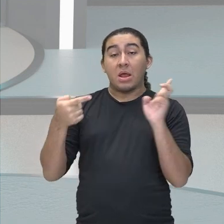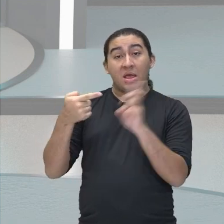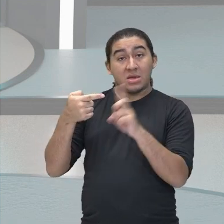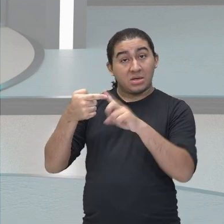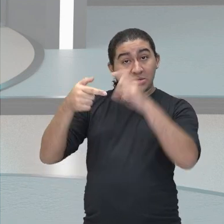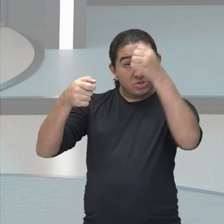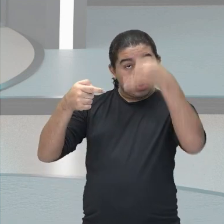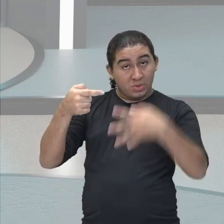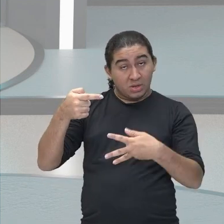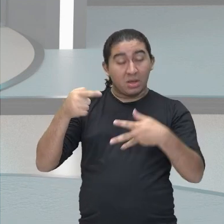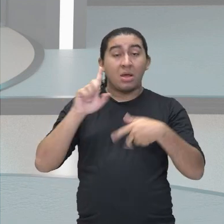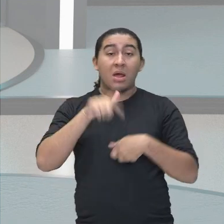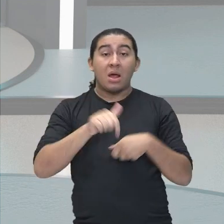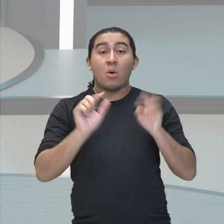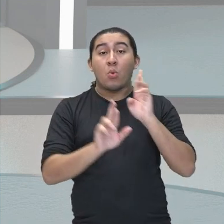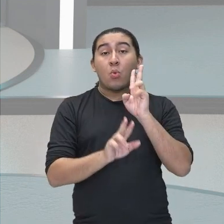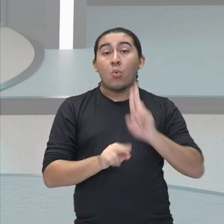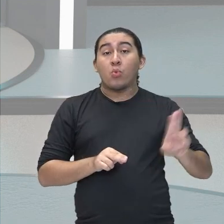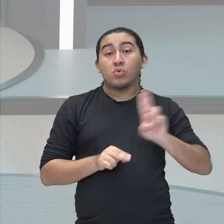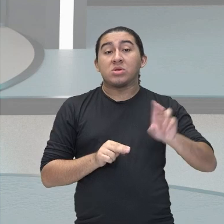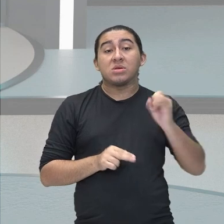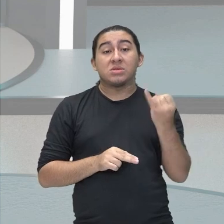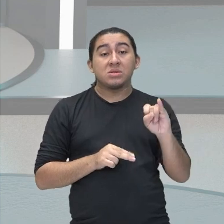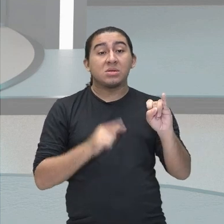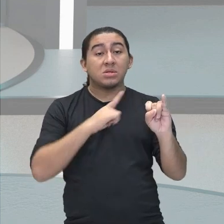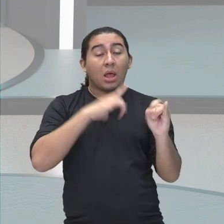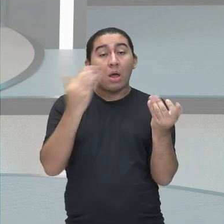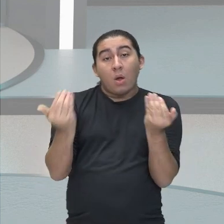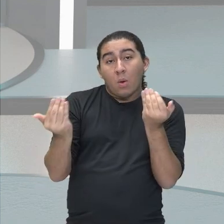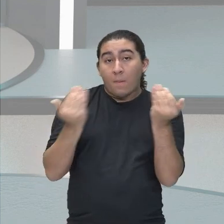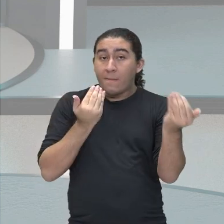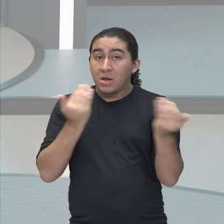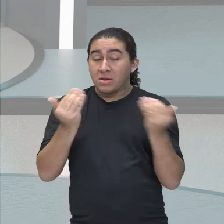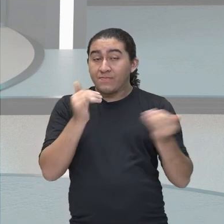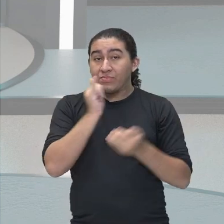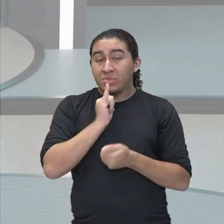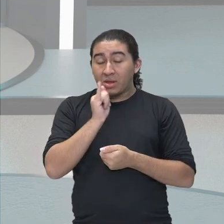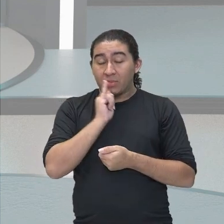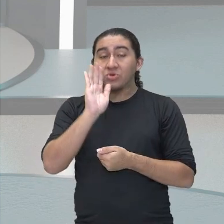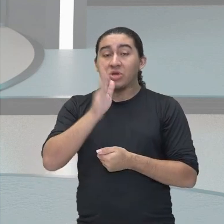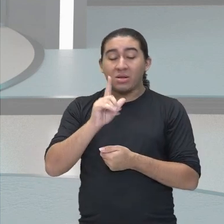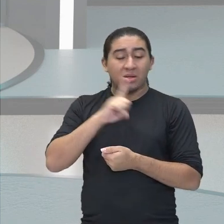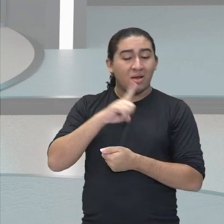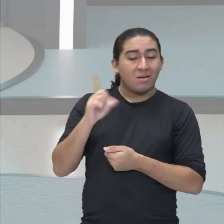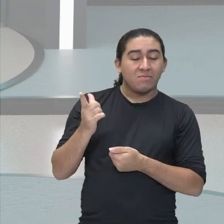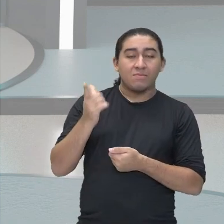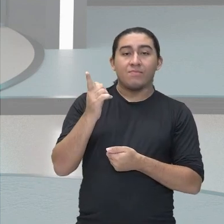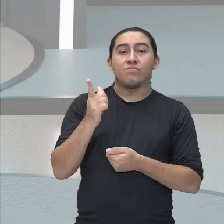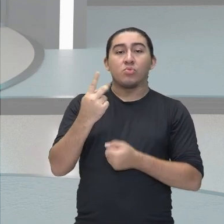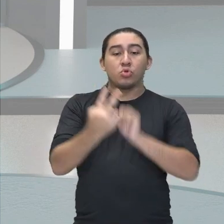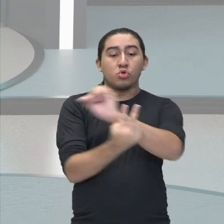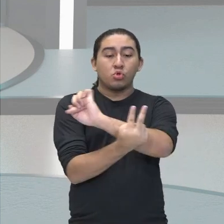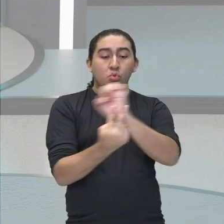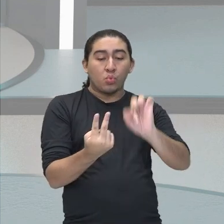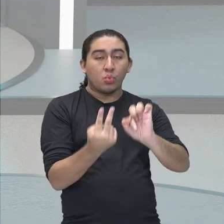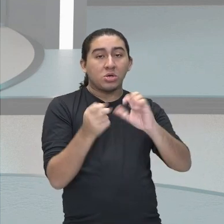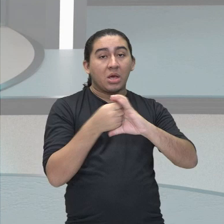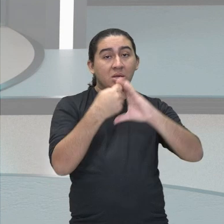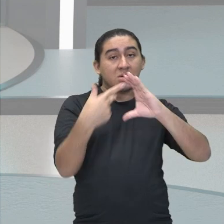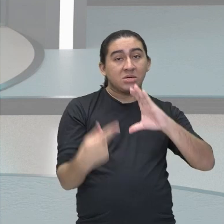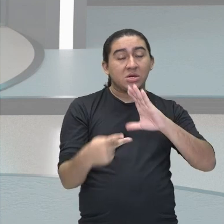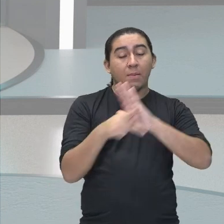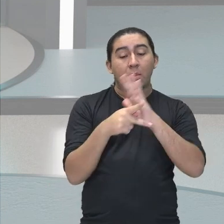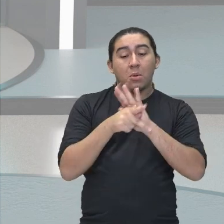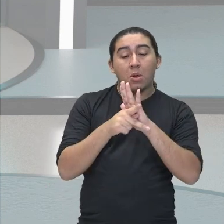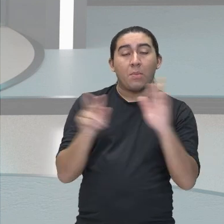é usado quando se comparam, né, que a gente até já falou, quando se comparam dois elementos entre